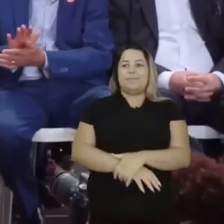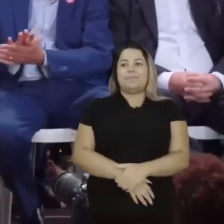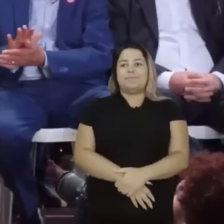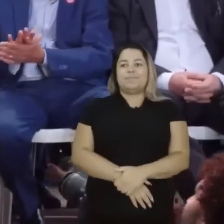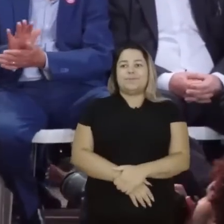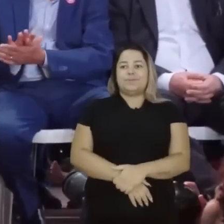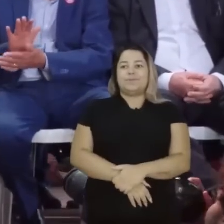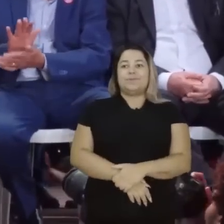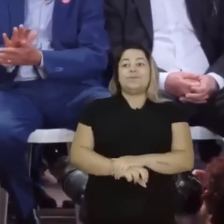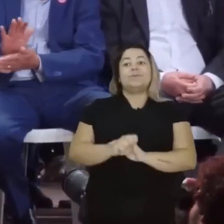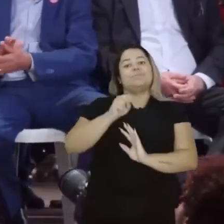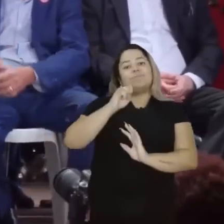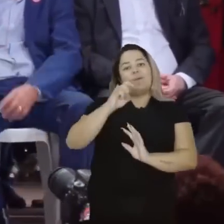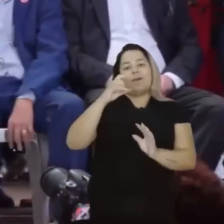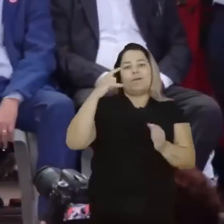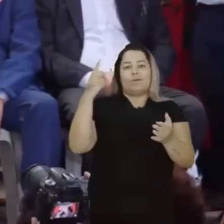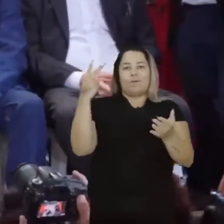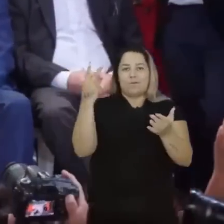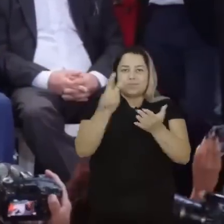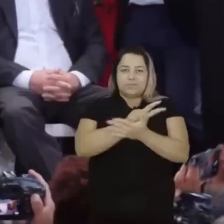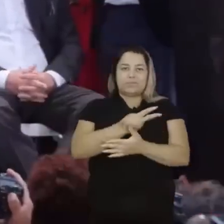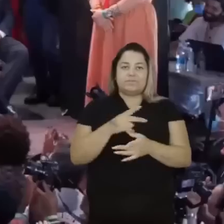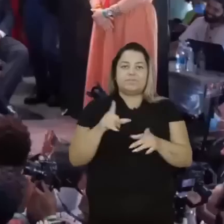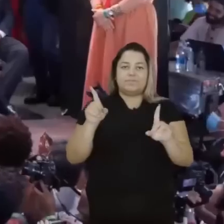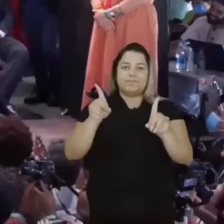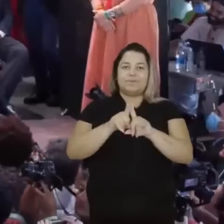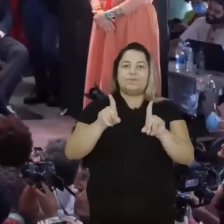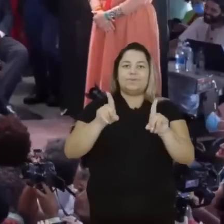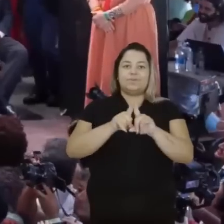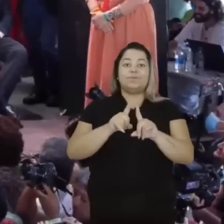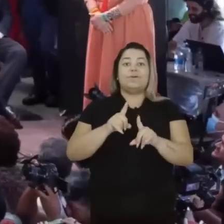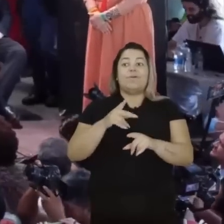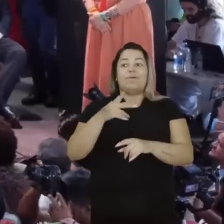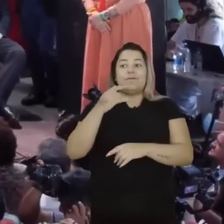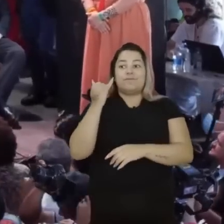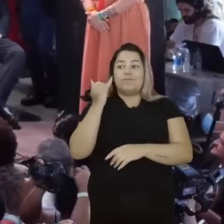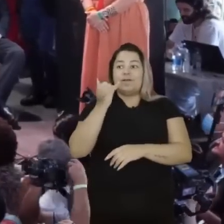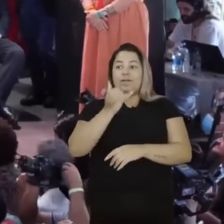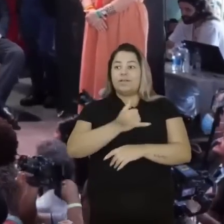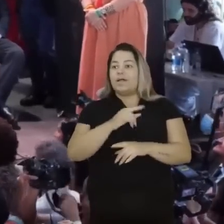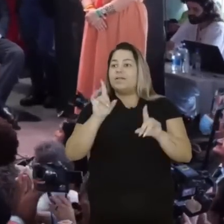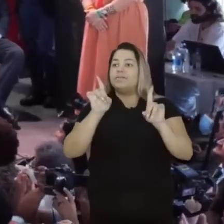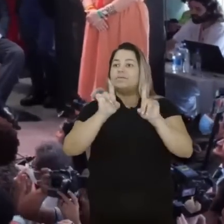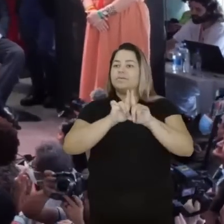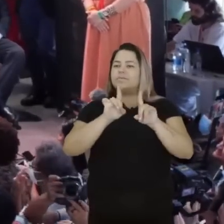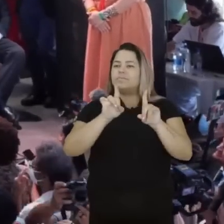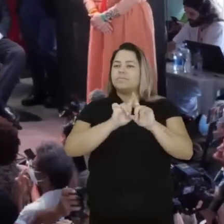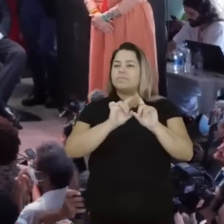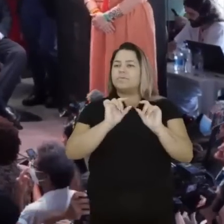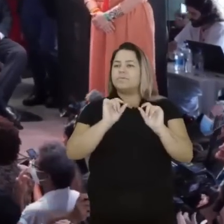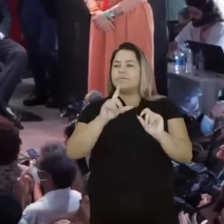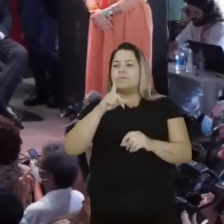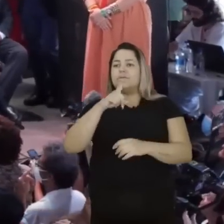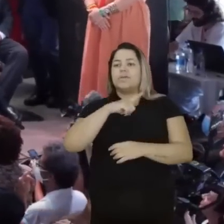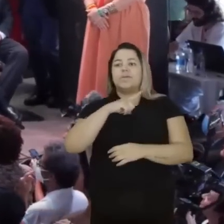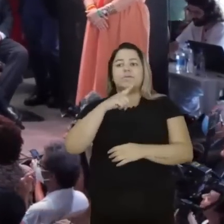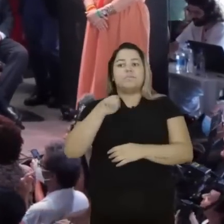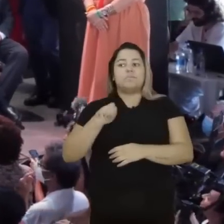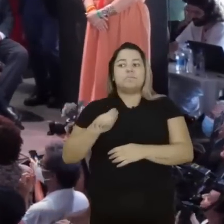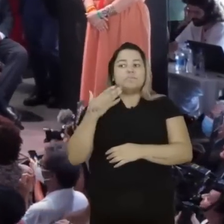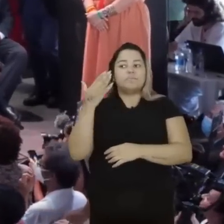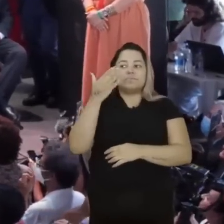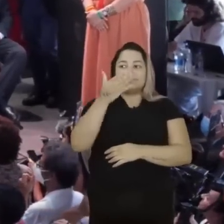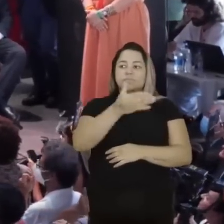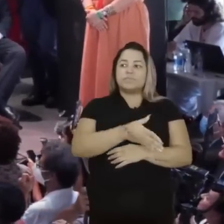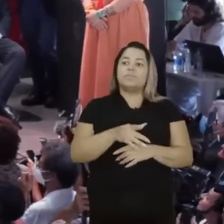E se isso acontecer, eu quero dizer para vocês, primeiro, vocês vão ter que participar